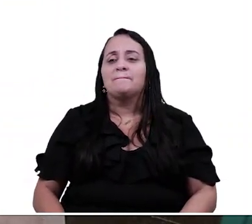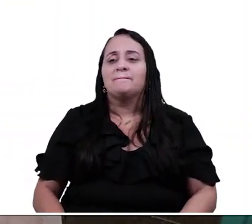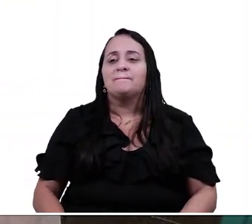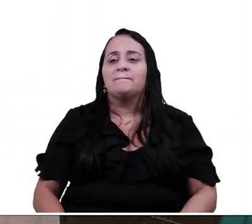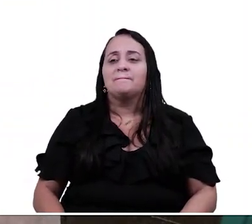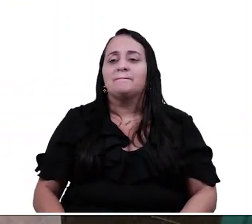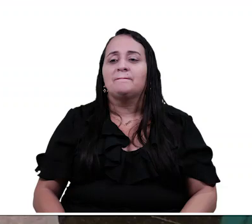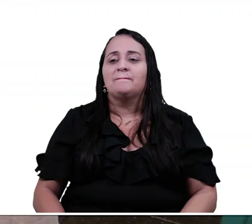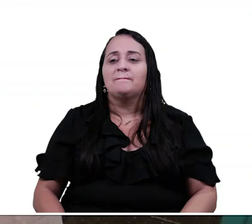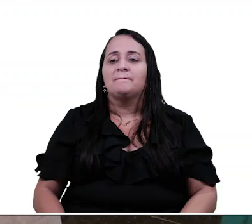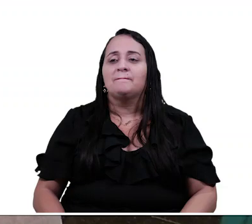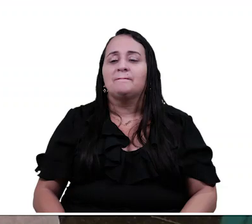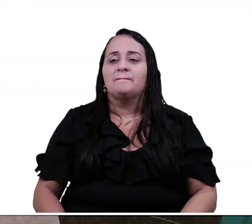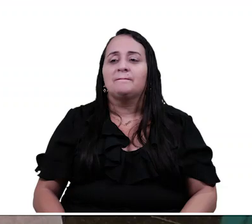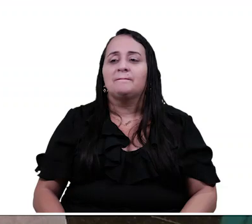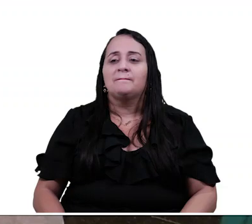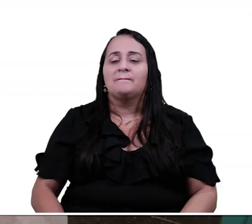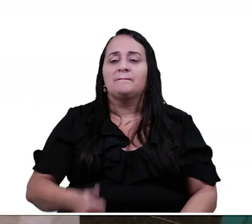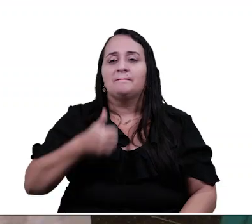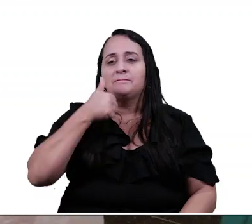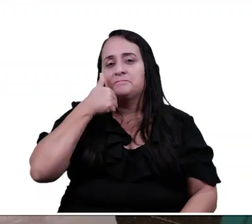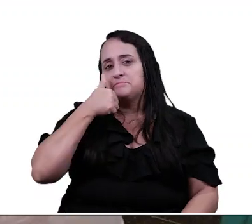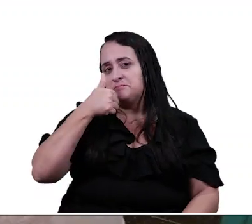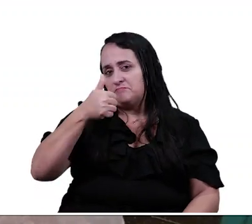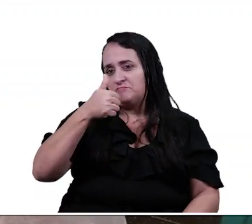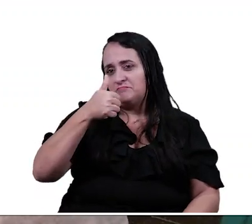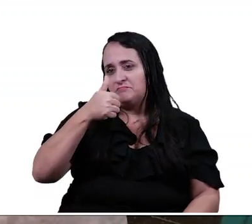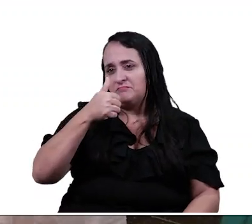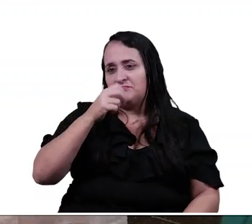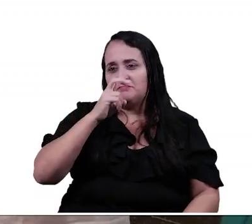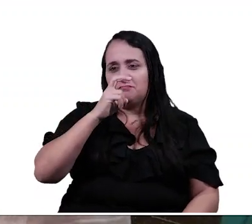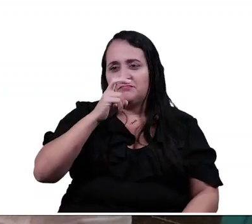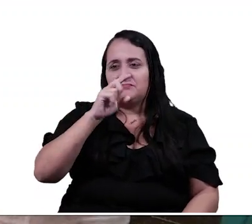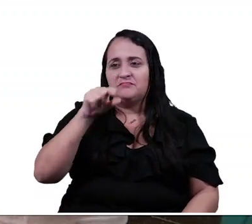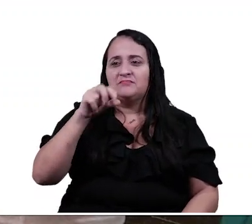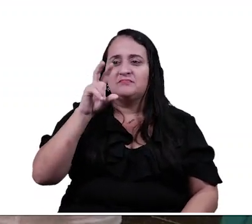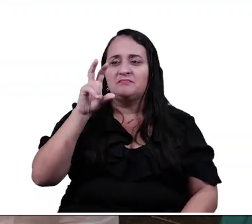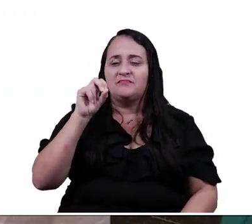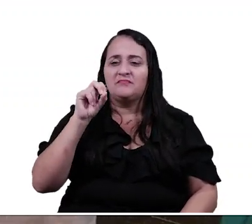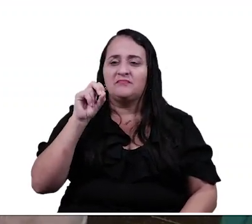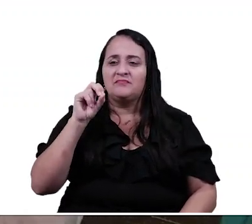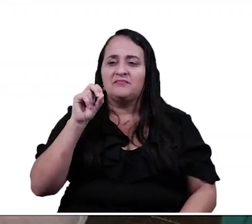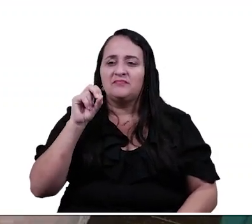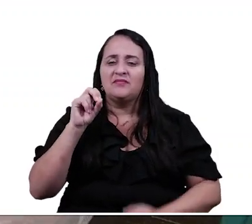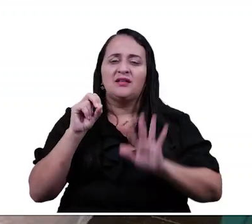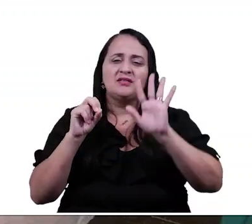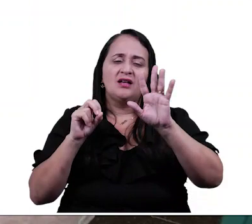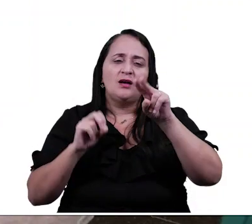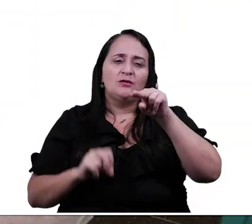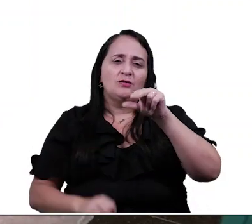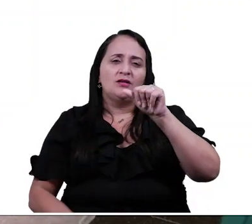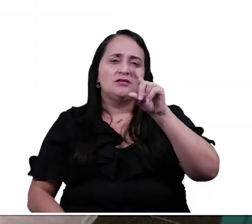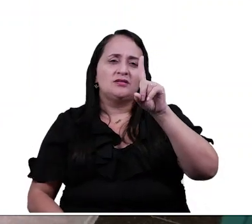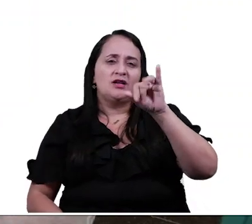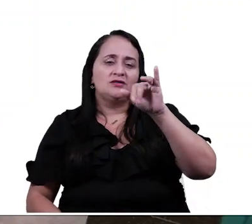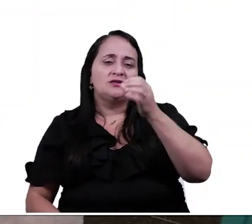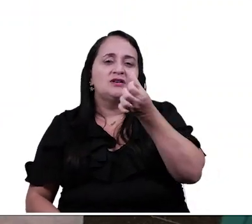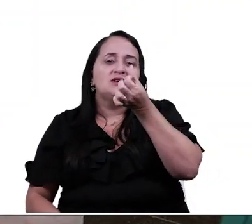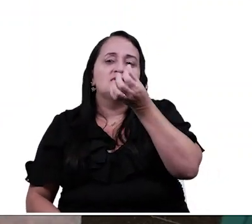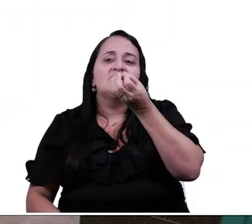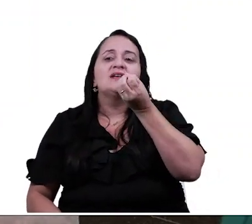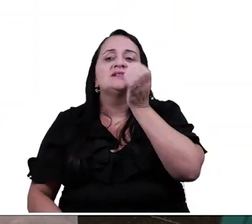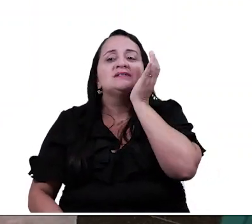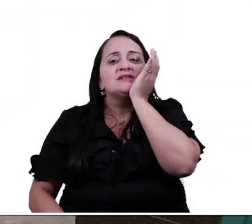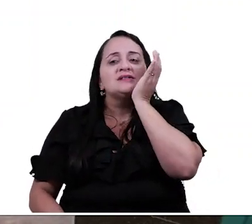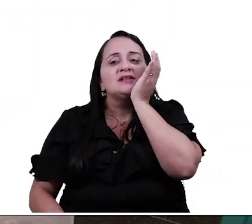quatro, pode. Cinco. Pronto. Cinco, cinco. Vou ter que dar de troco a dona Nadia.